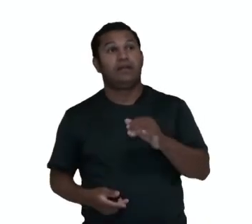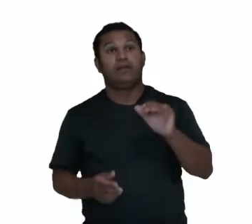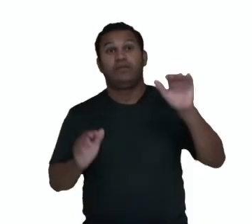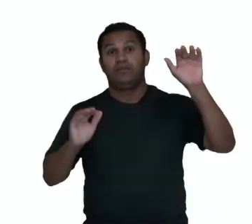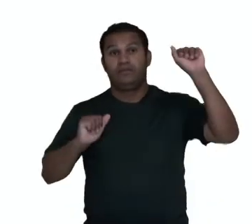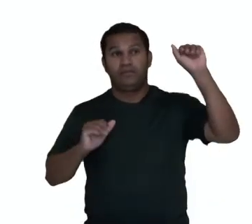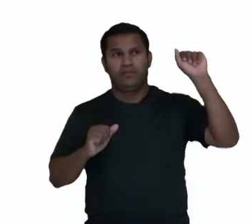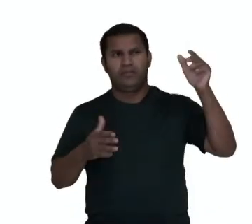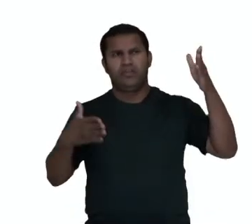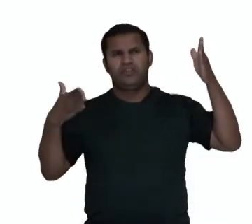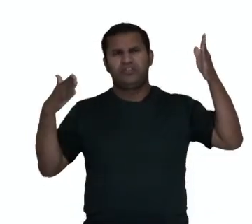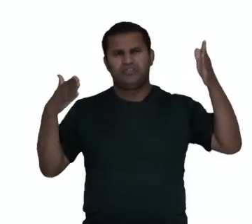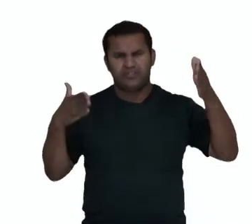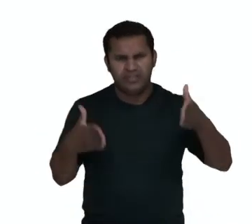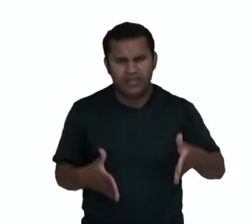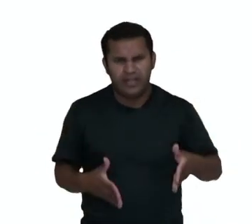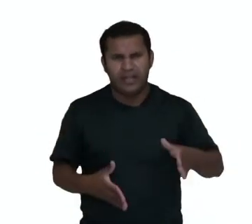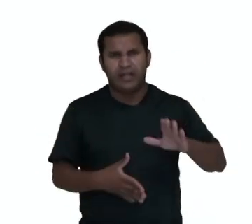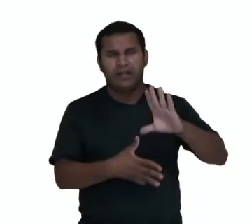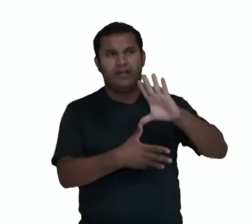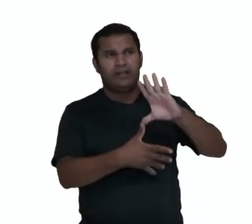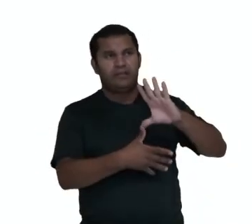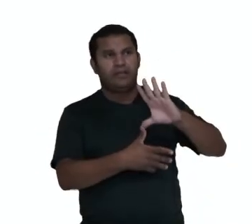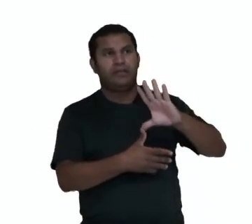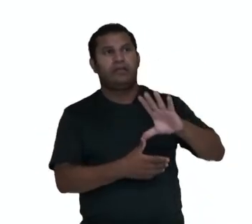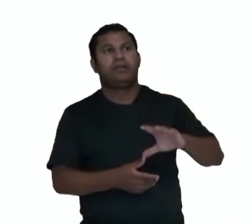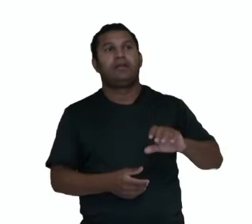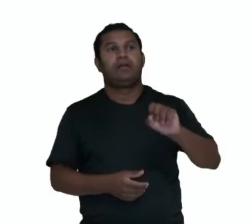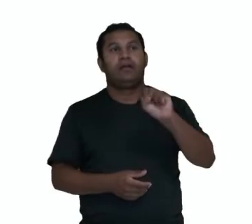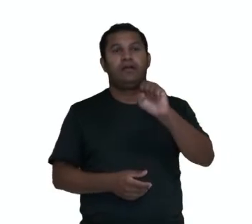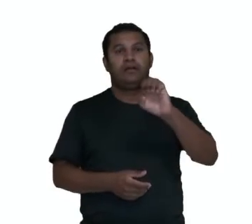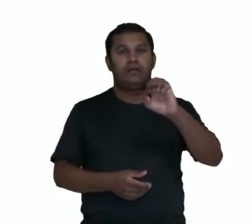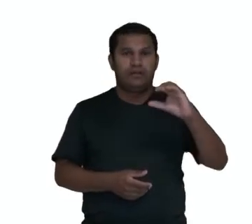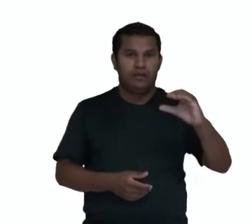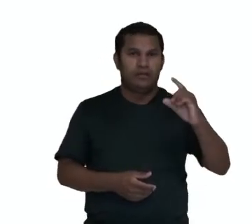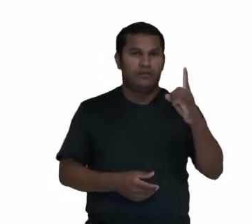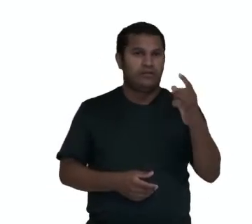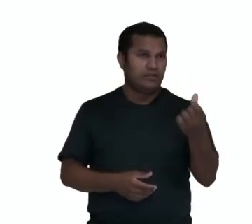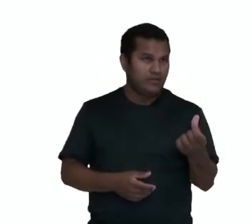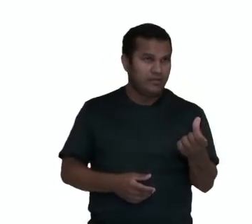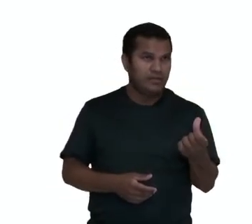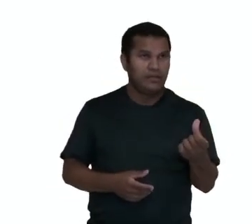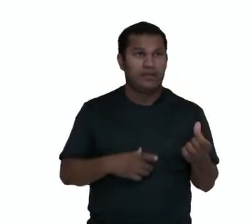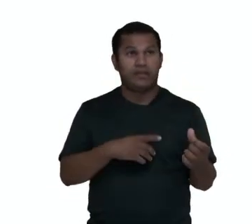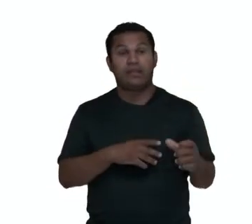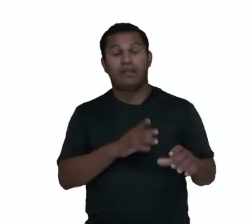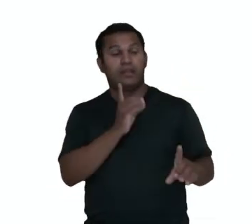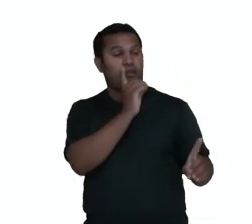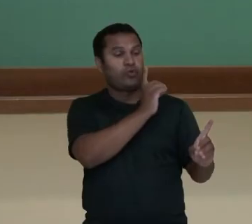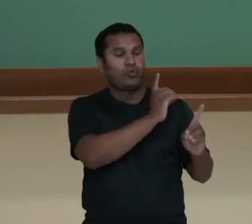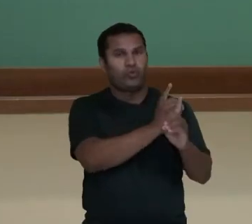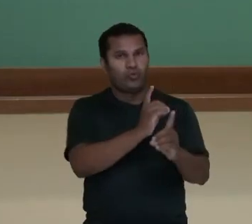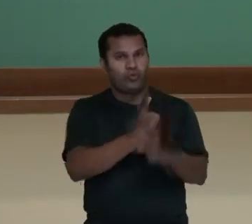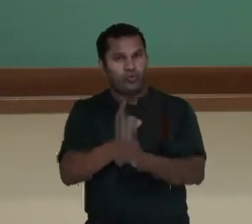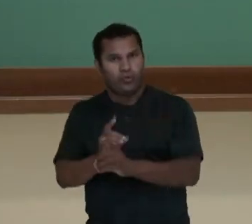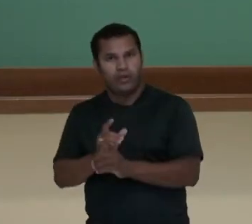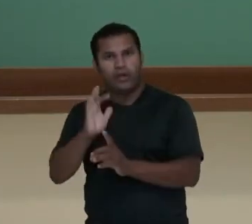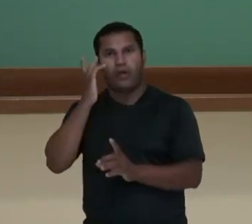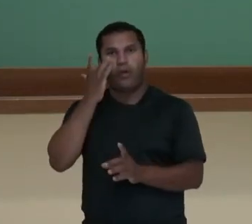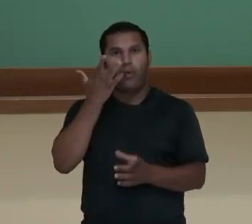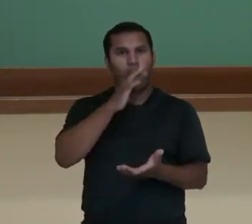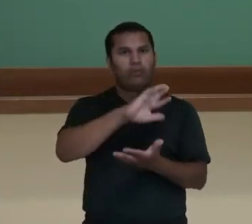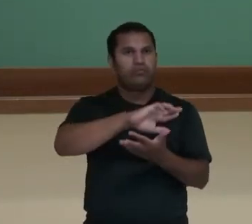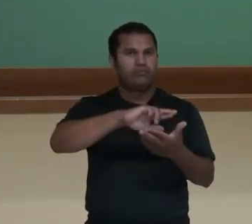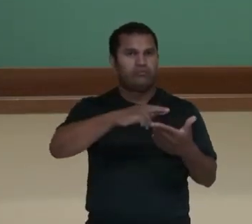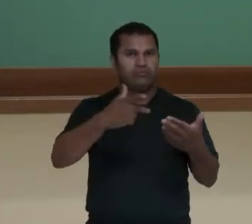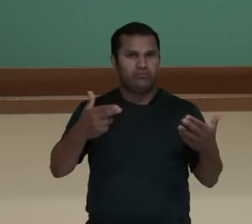XVI. Ambicionavam conquistar territórios e encontrar metais preciosos. Para isso, mantiveram um contato amigável com